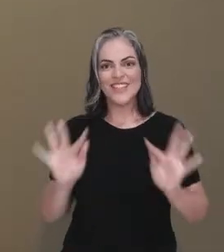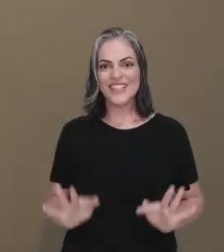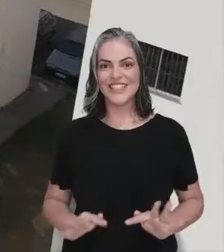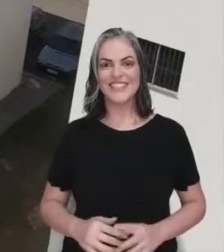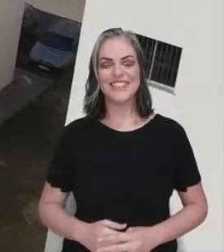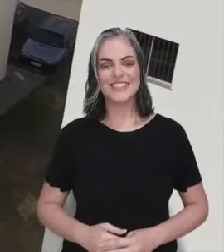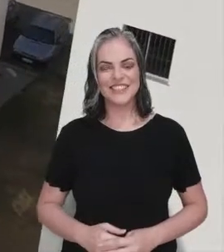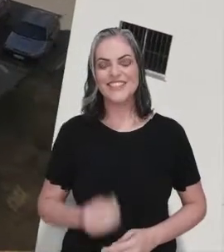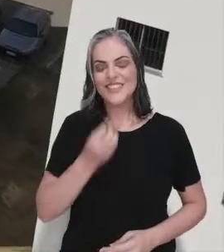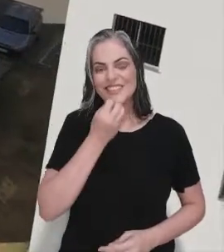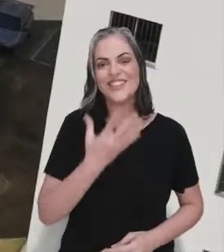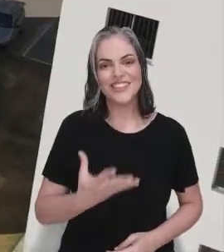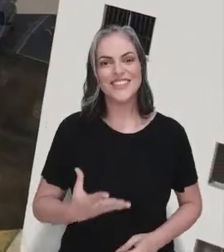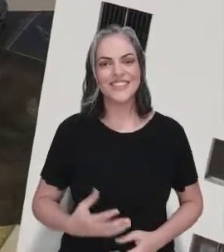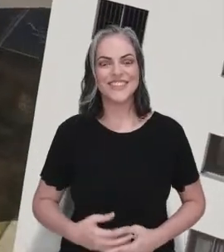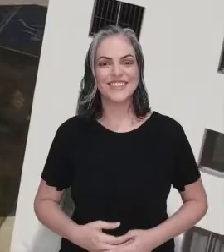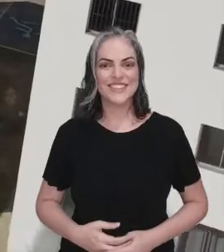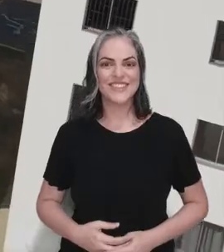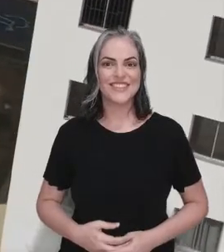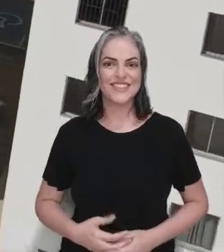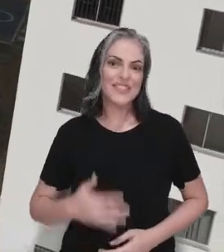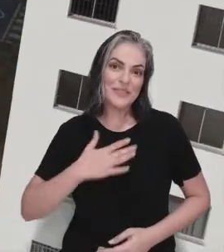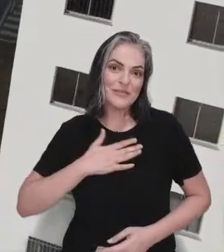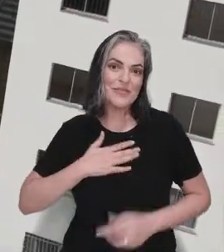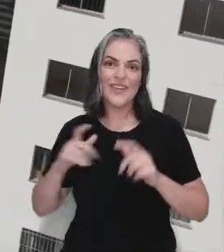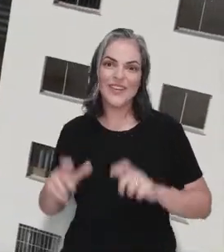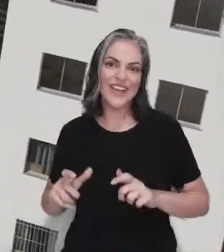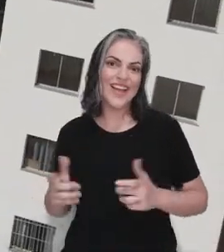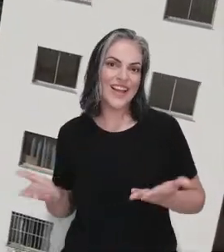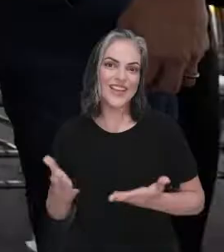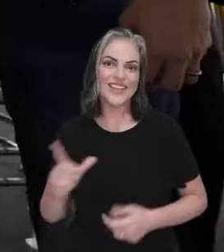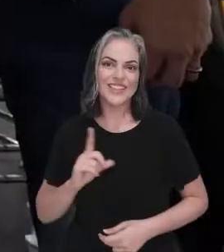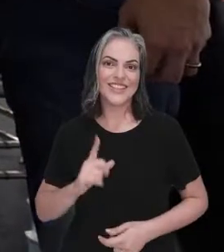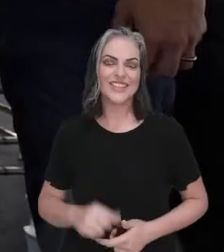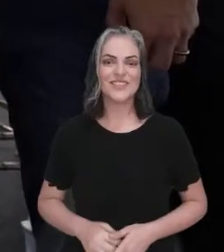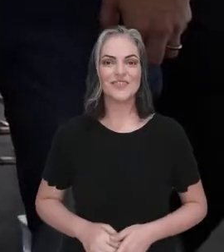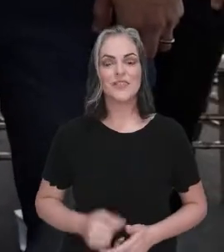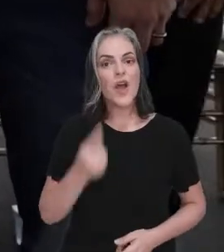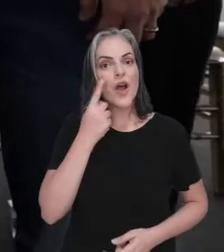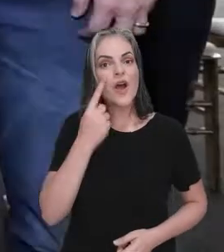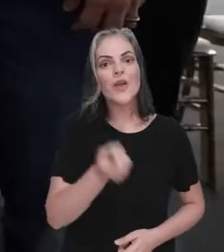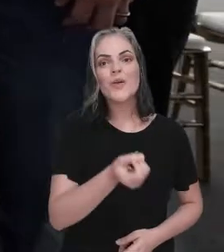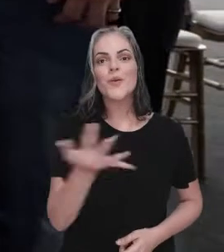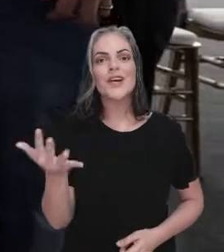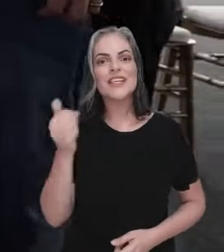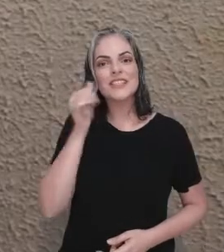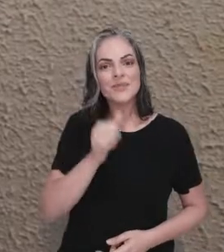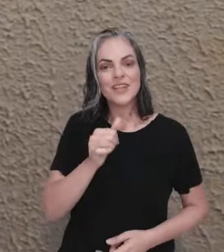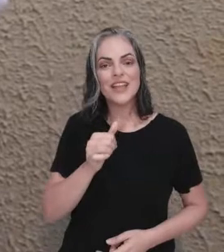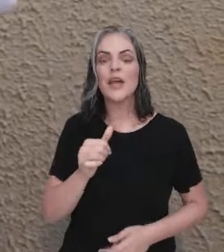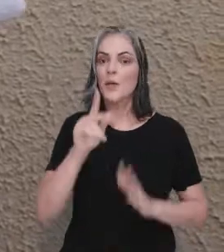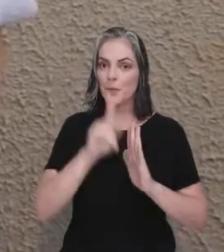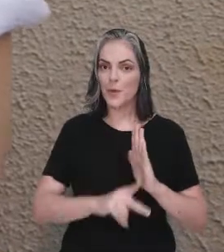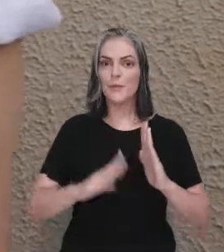é bom demais, viu? Eu tenho meu cantinho. Olha o tanto de mulher que vem aqui. É, no caso